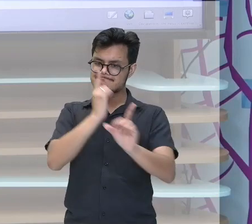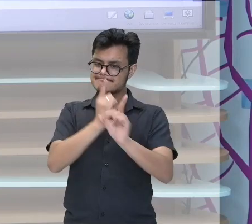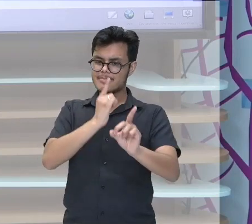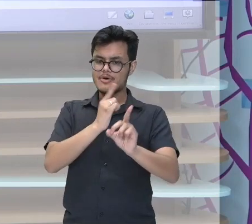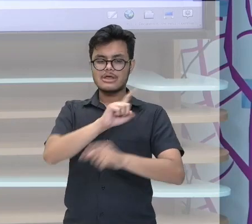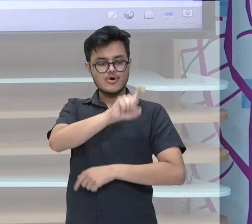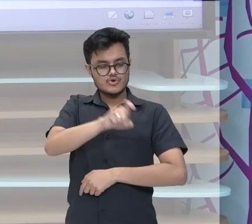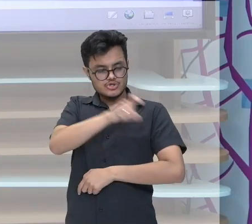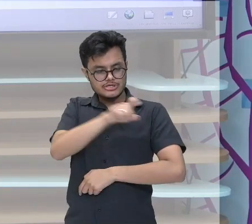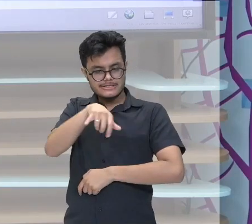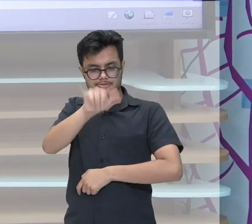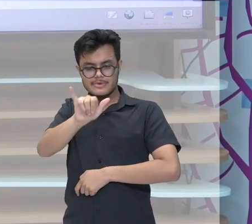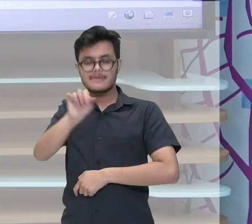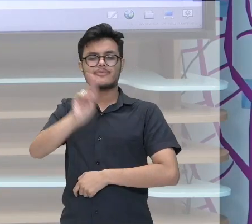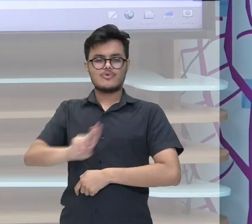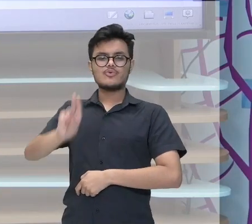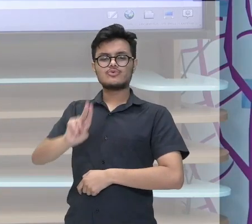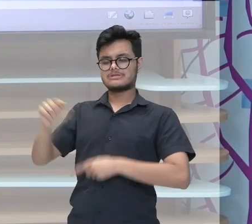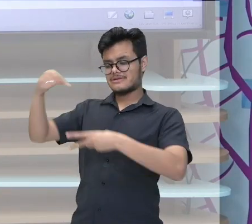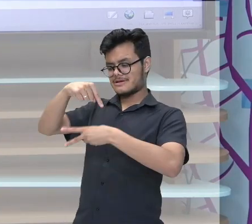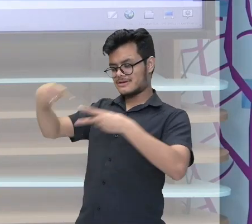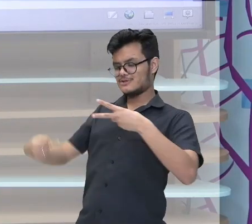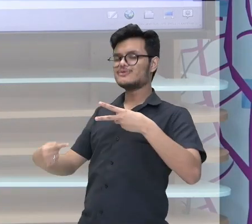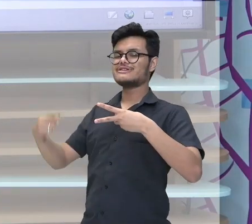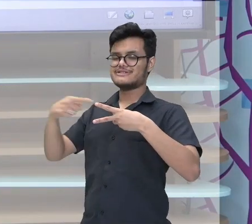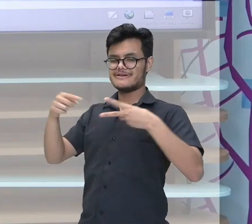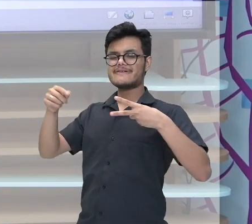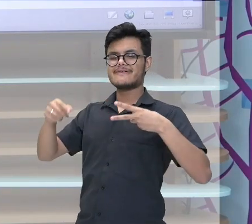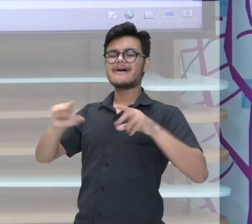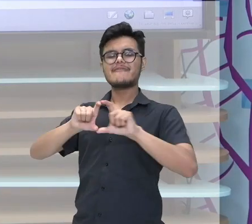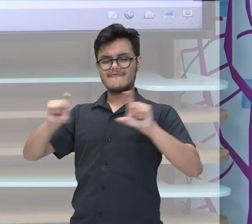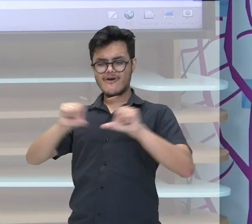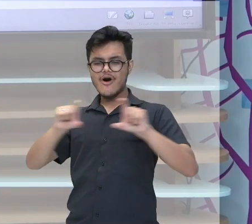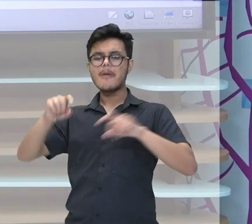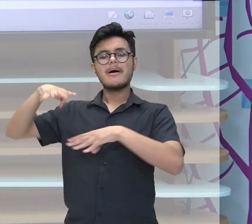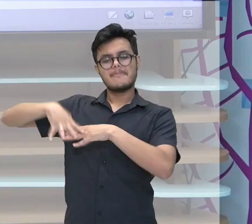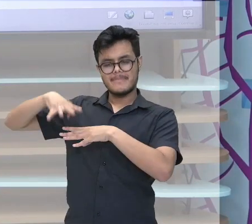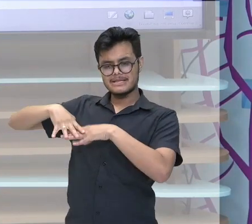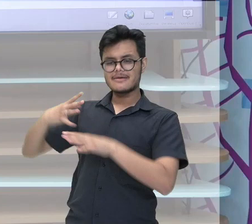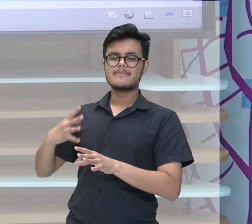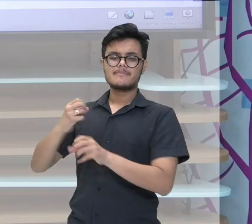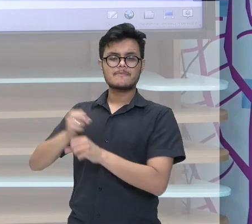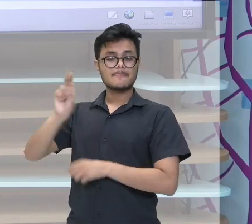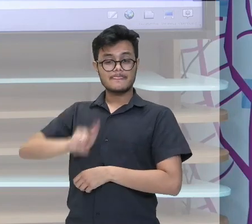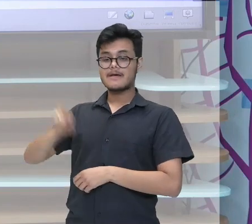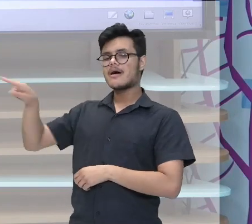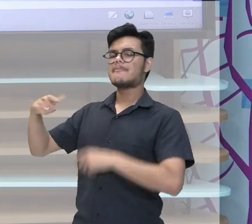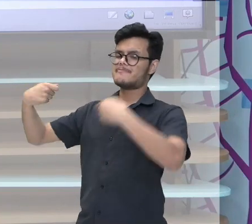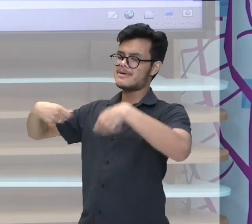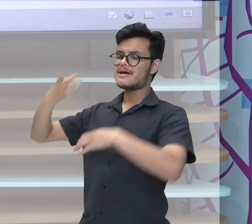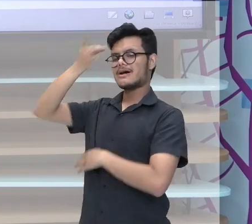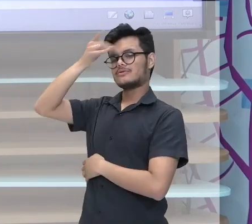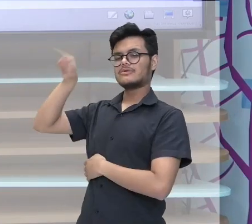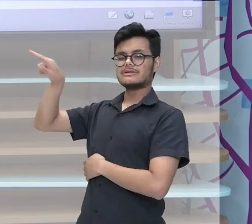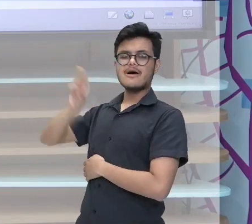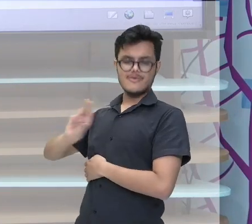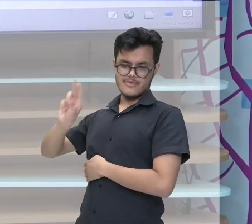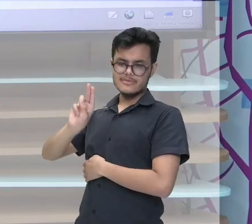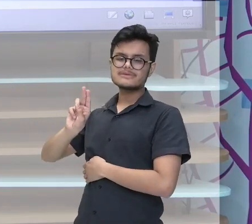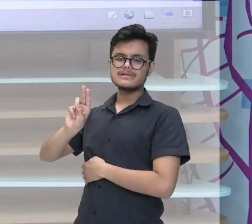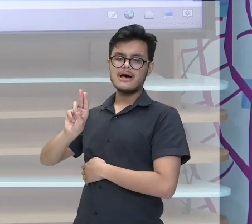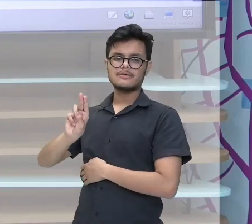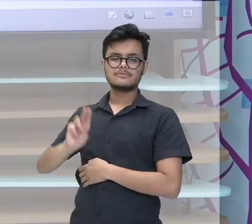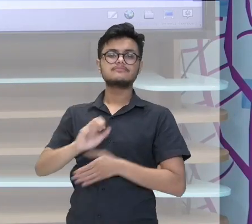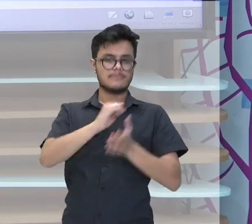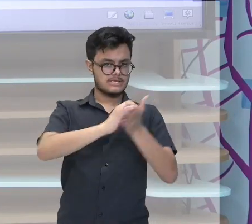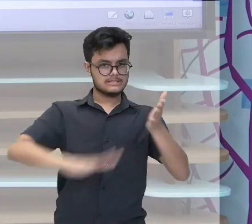nós iremos utilizar essas duas equações aqui, tá? Vocês já podem anotar, e a gente vai trabalhá-las nos exemplos